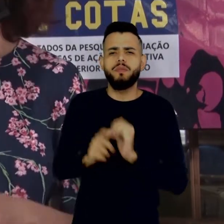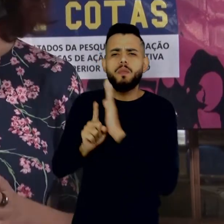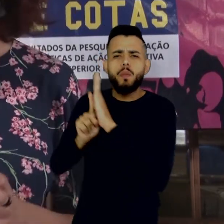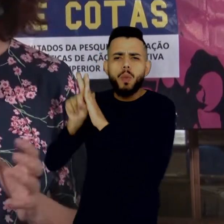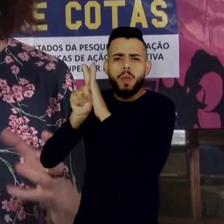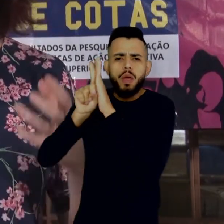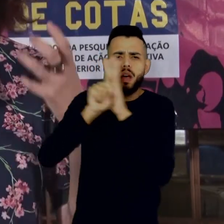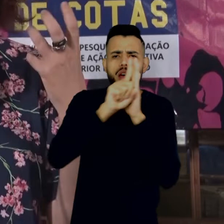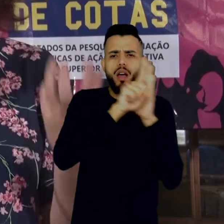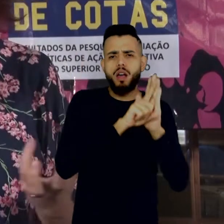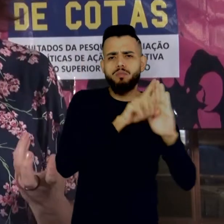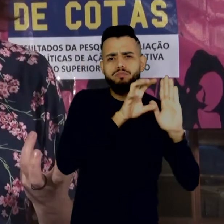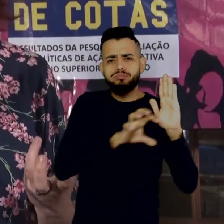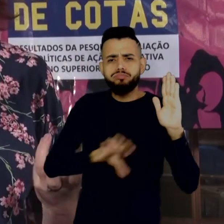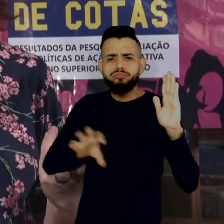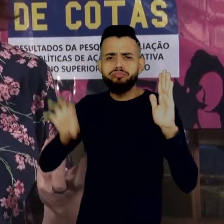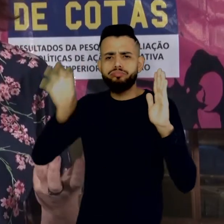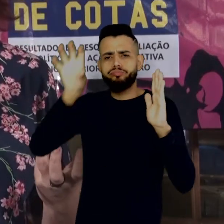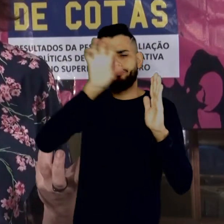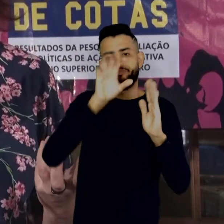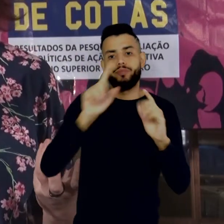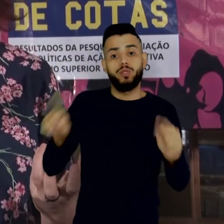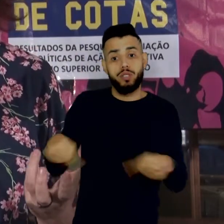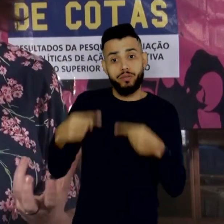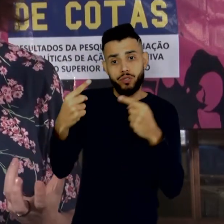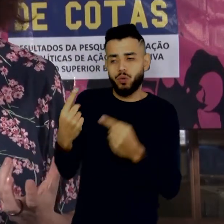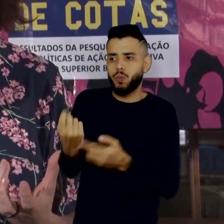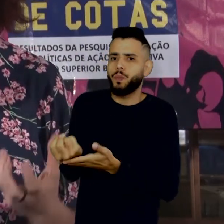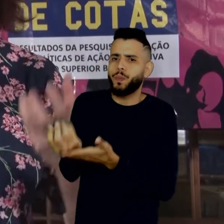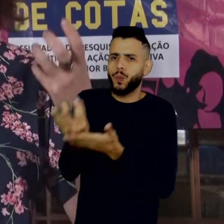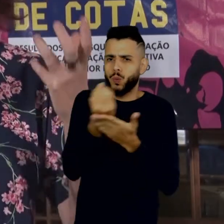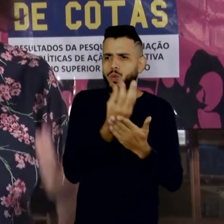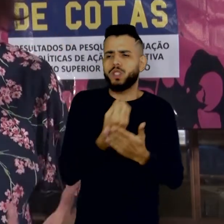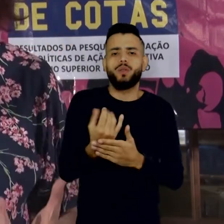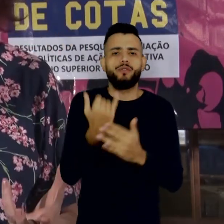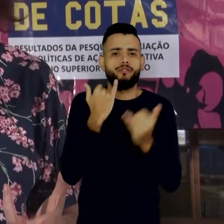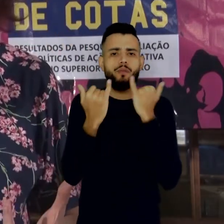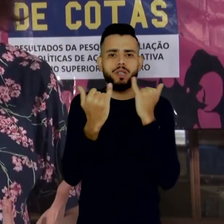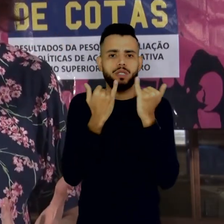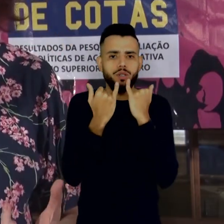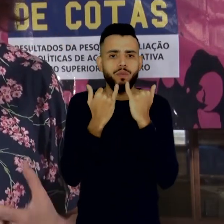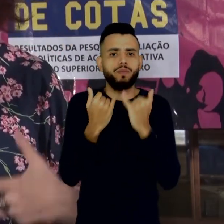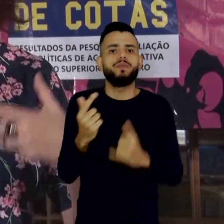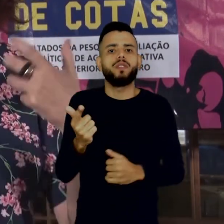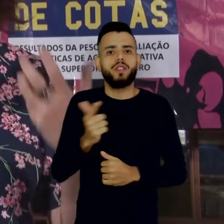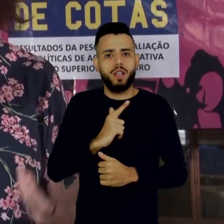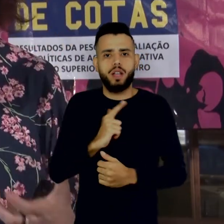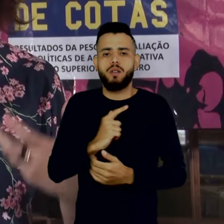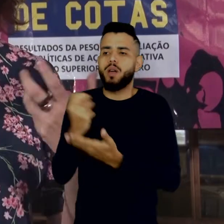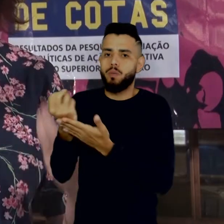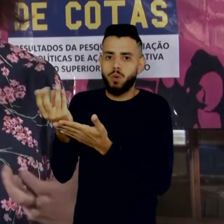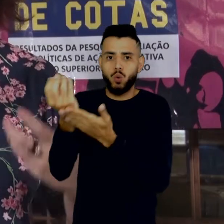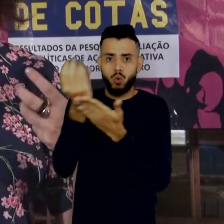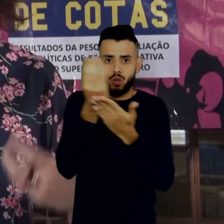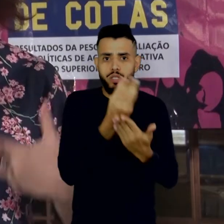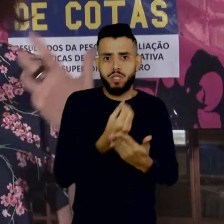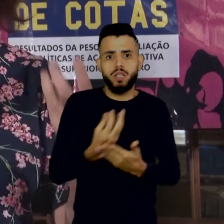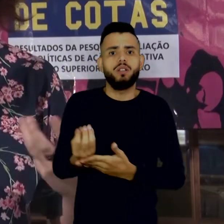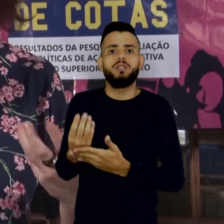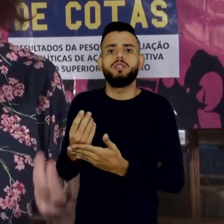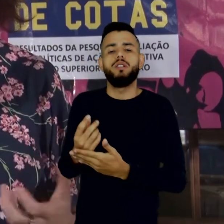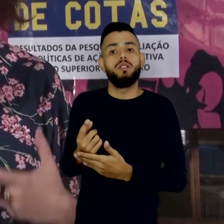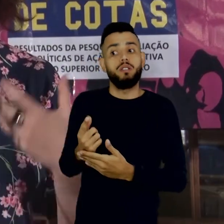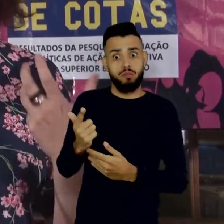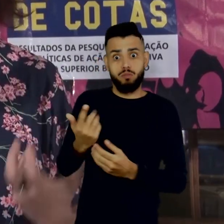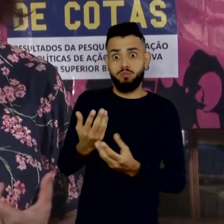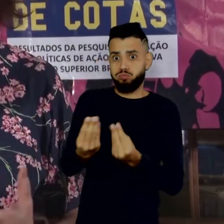Mapear, esse é aquele desafio da desarticulação da produção de informação, né? Existe uma produção, e ela é bem